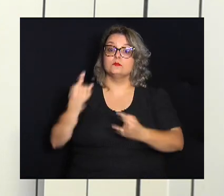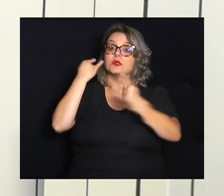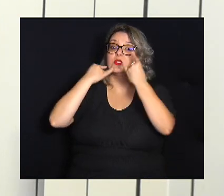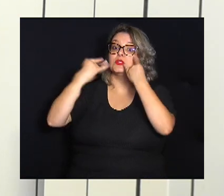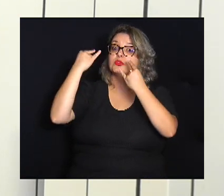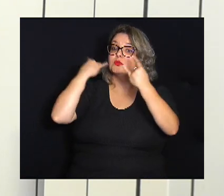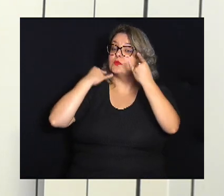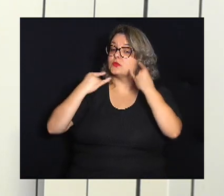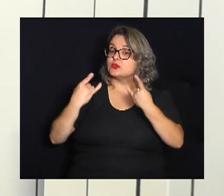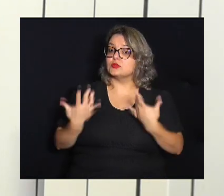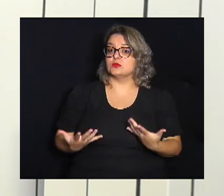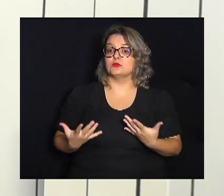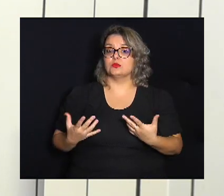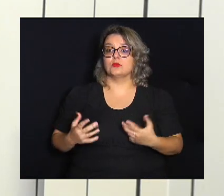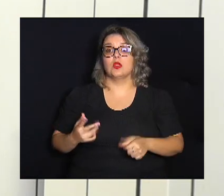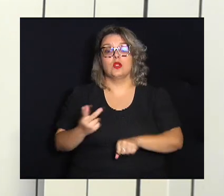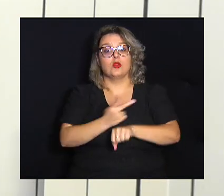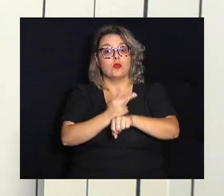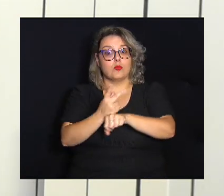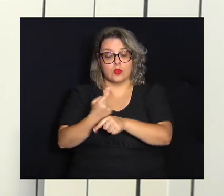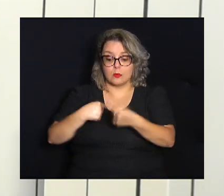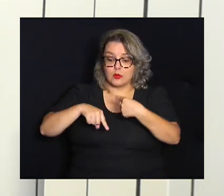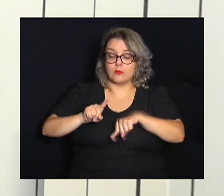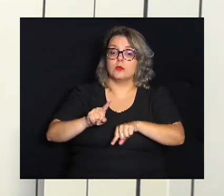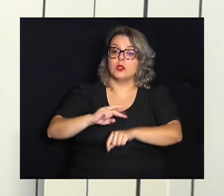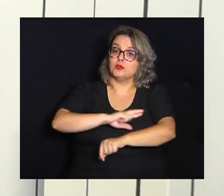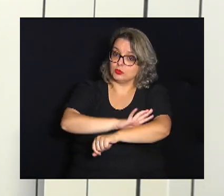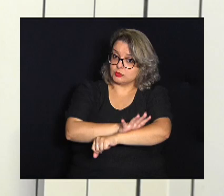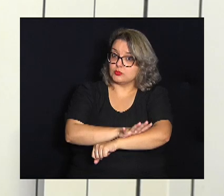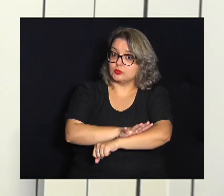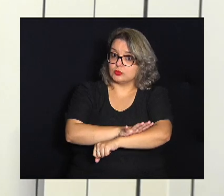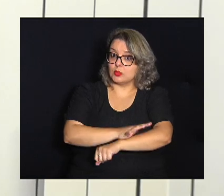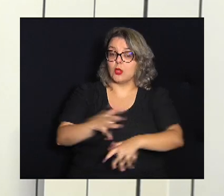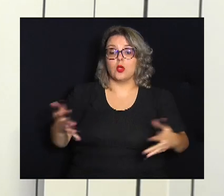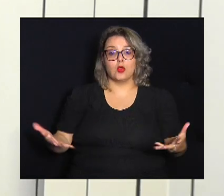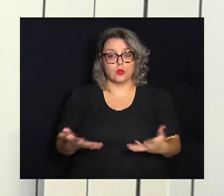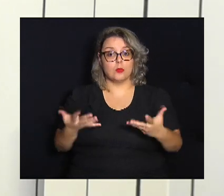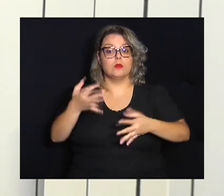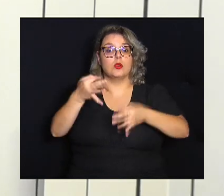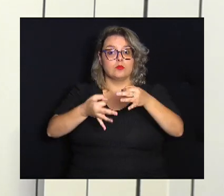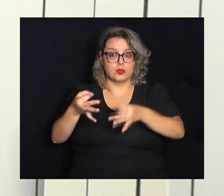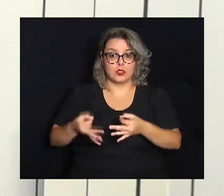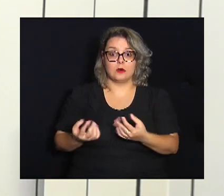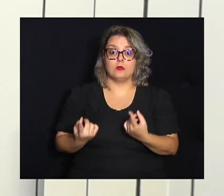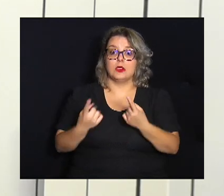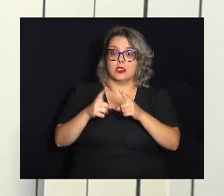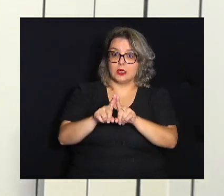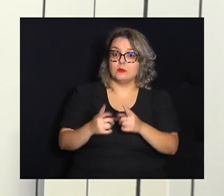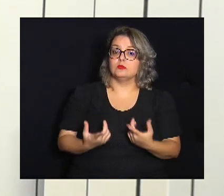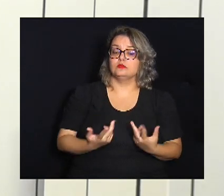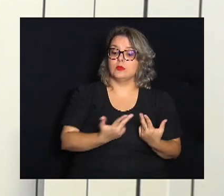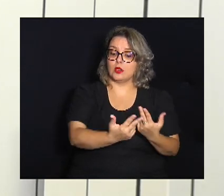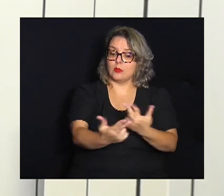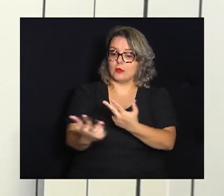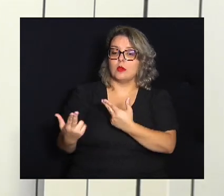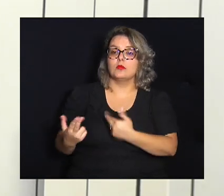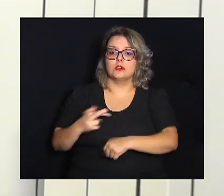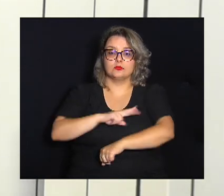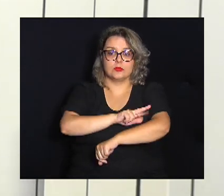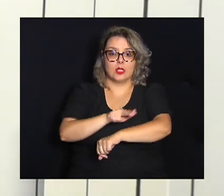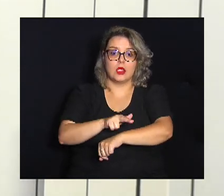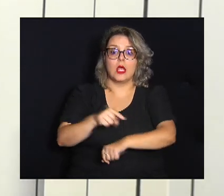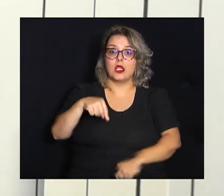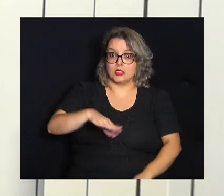nas lutas que buscam a superação do racismo e promover a justiça pela igualdade racial. Aqui em